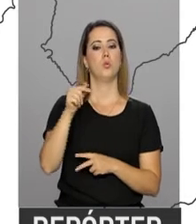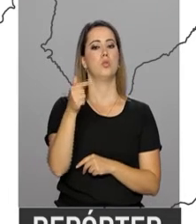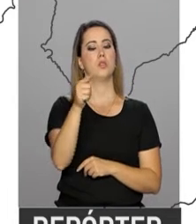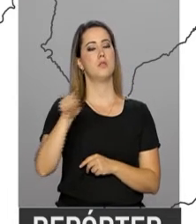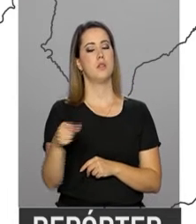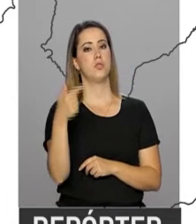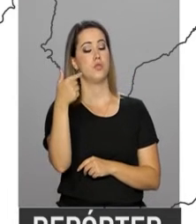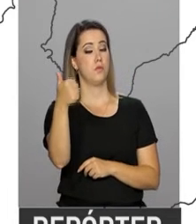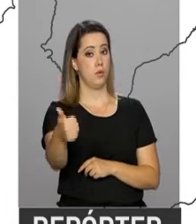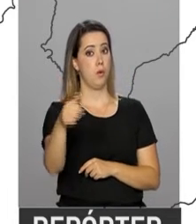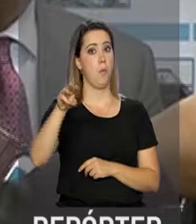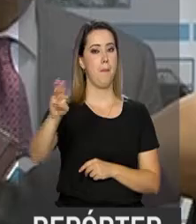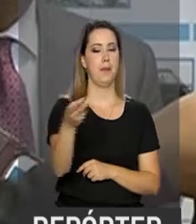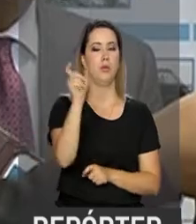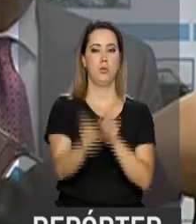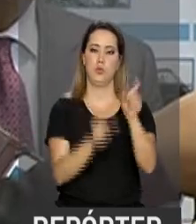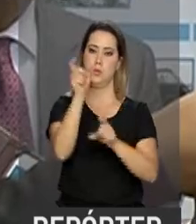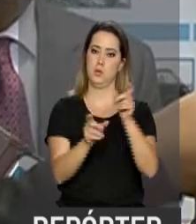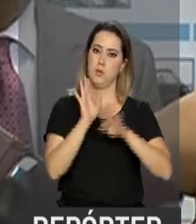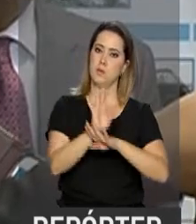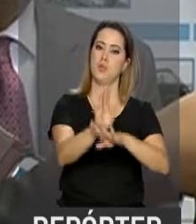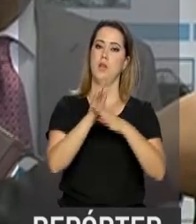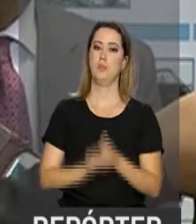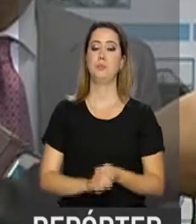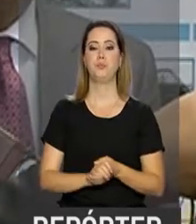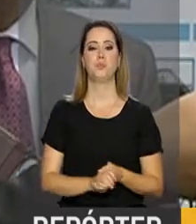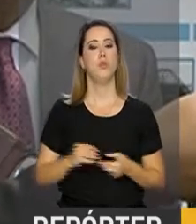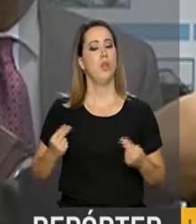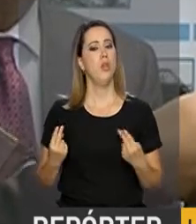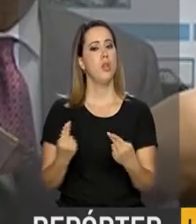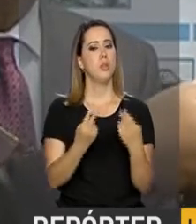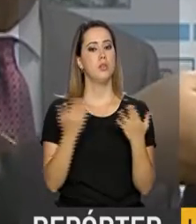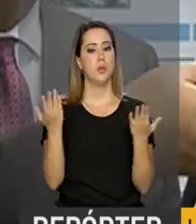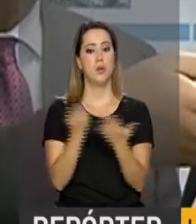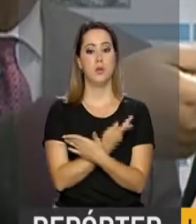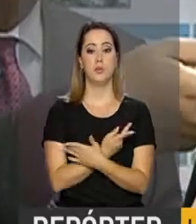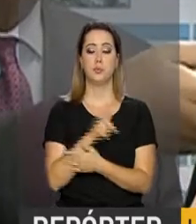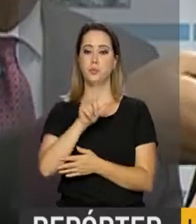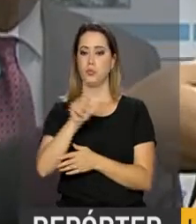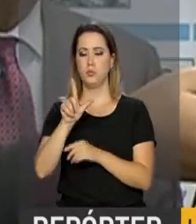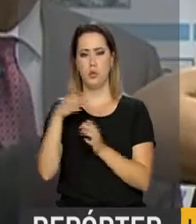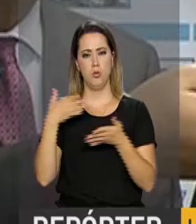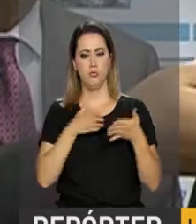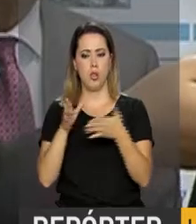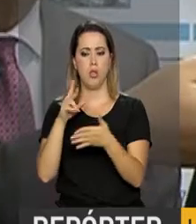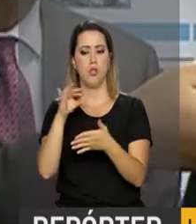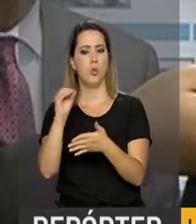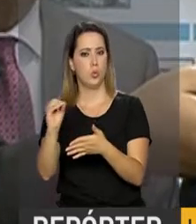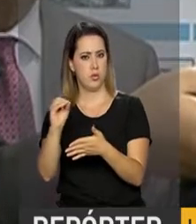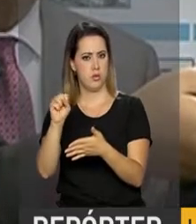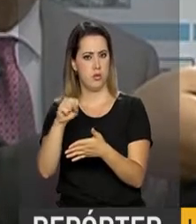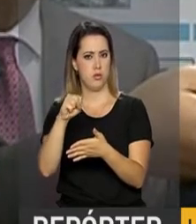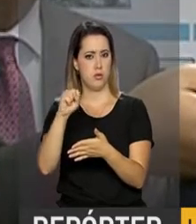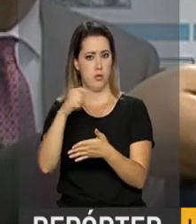7 milhões e 100 mil pessoas. Da mesma forma que foi feito no eixo leste, em que permitiu a